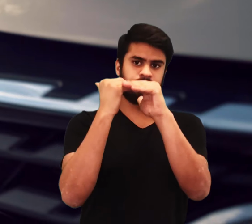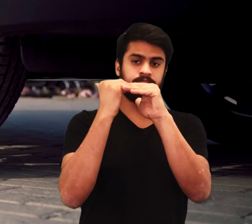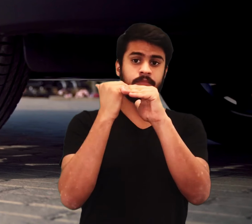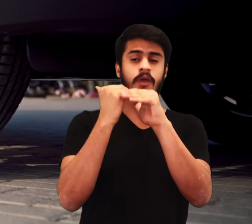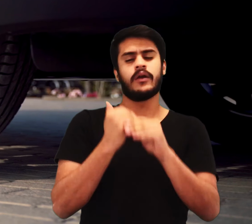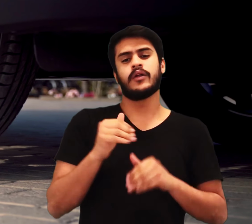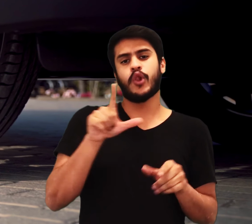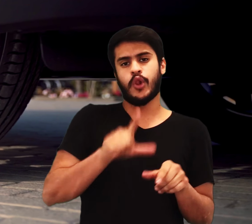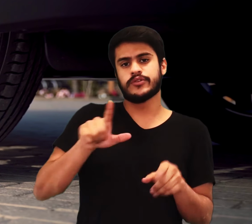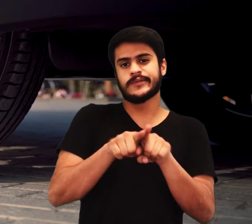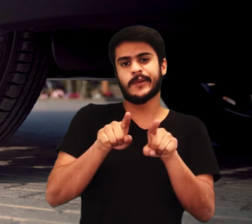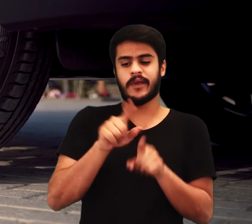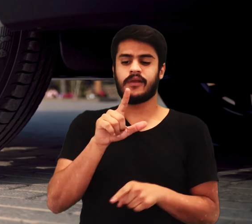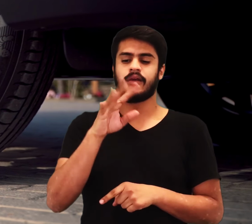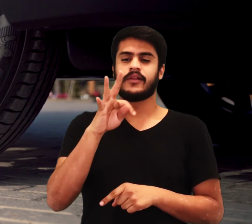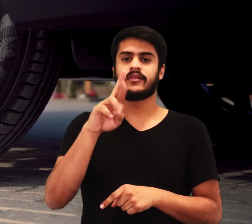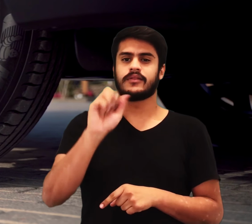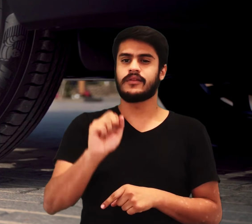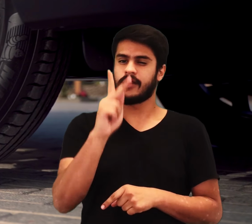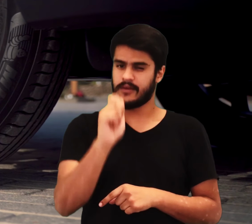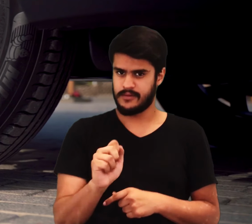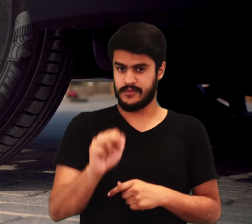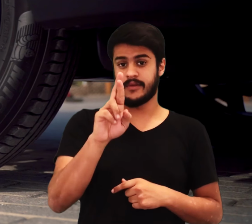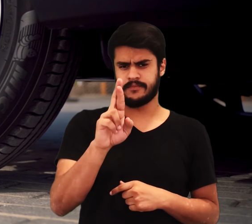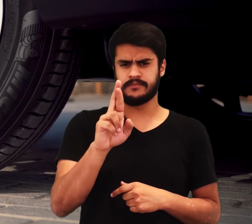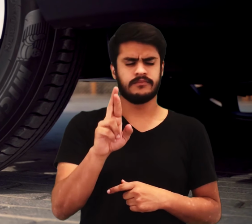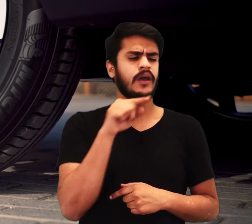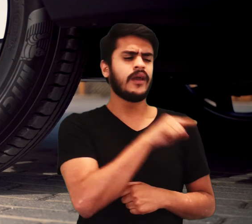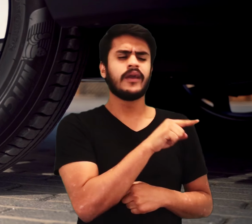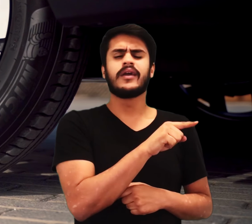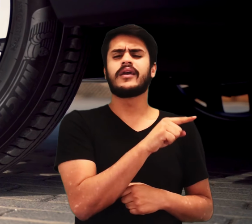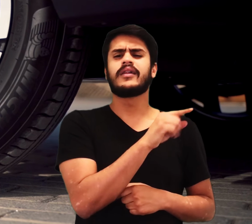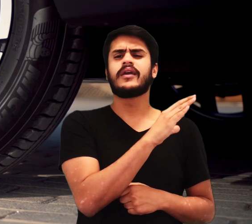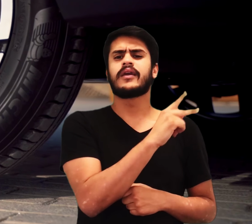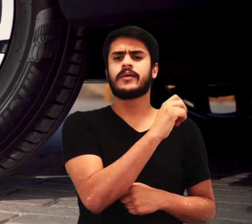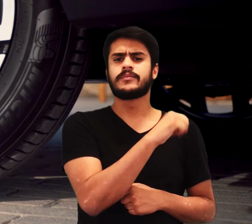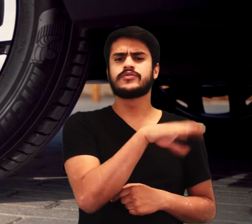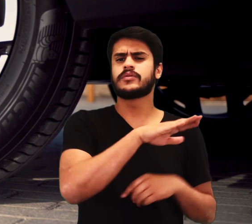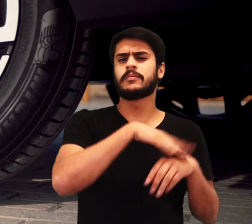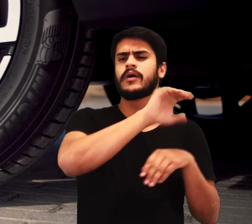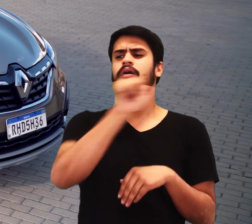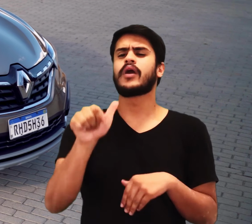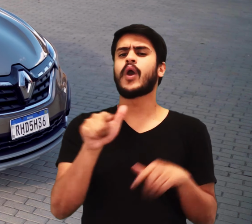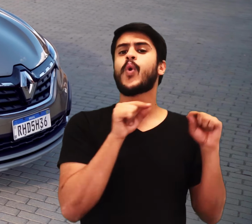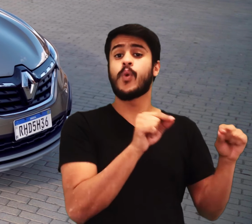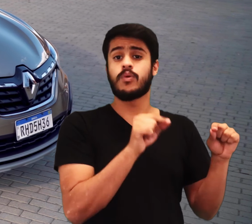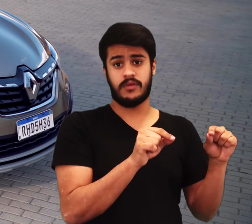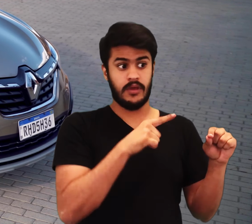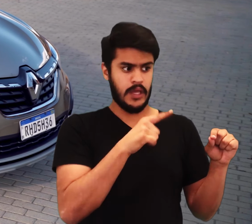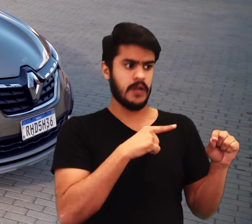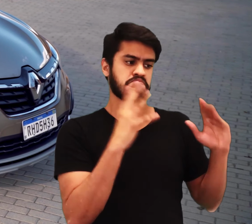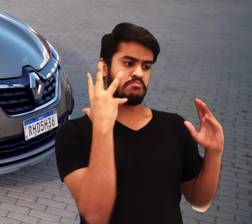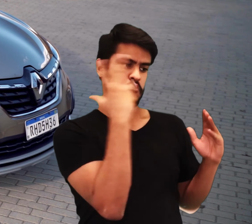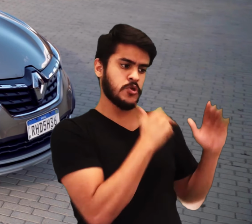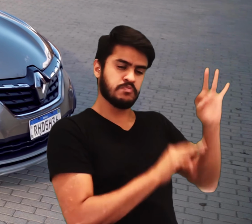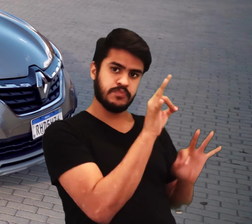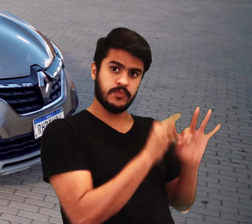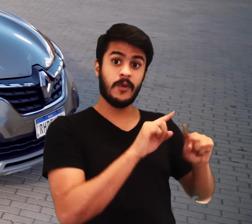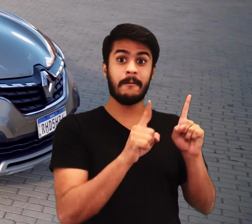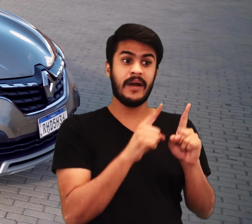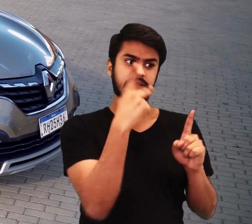TSI, bem como é claro os Tracker Premiere 1.0 e 1.2 Turbo. O trunfo do Capture, além do design externo criativo,